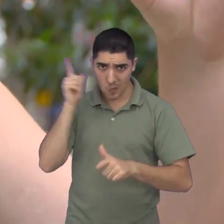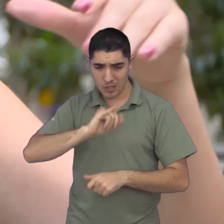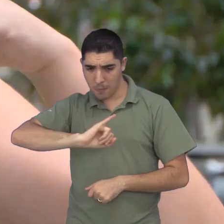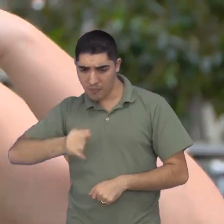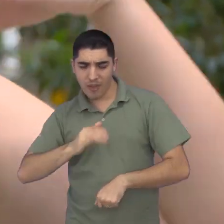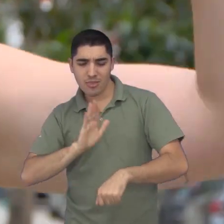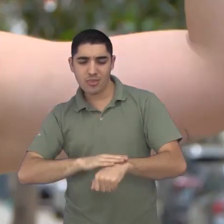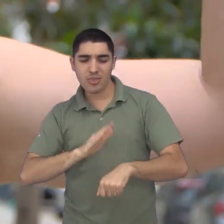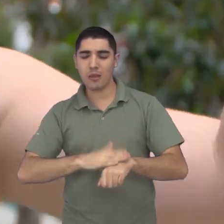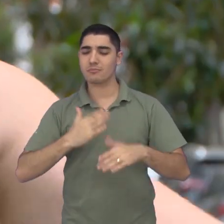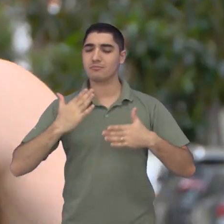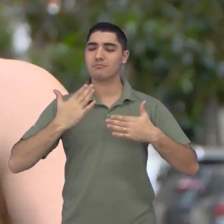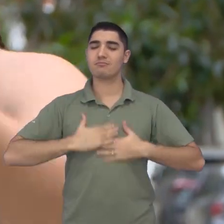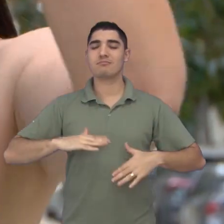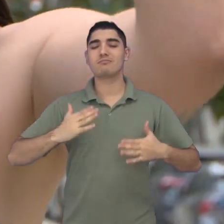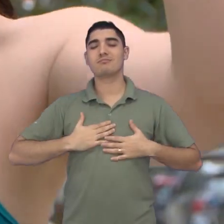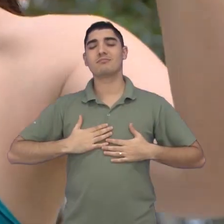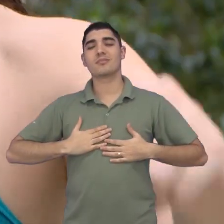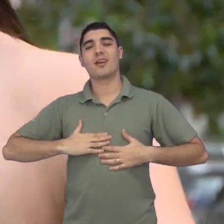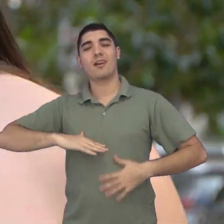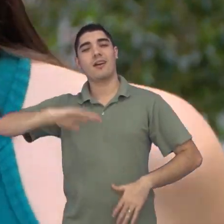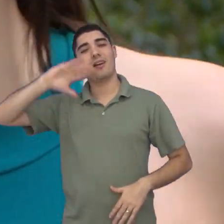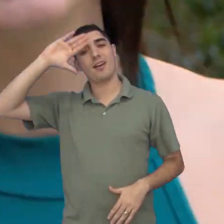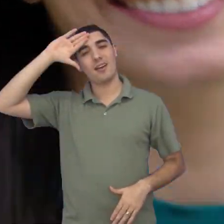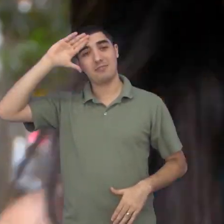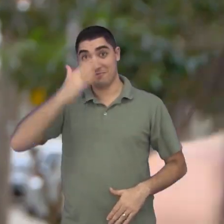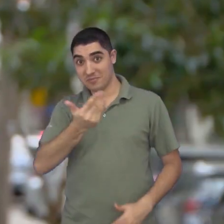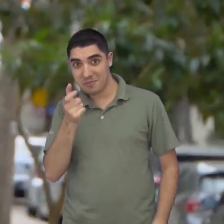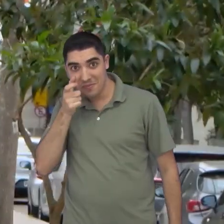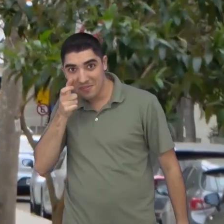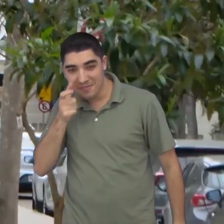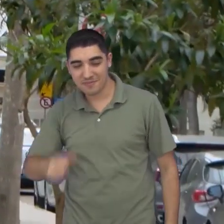elas, ficar bem relax. Então, bora conferir comigo.